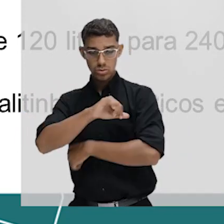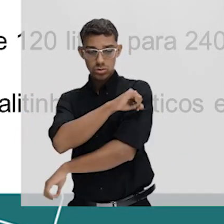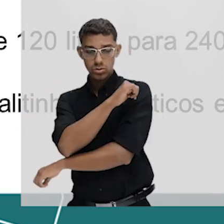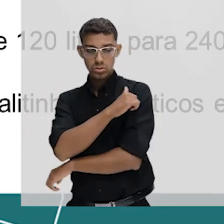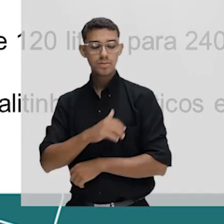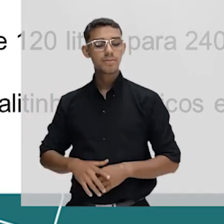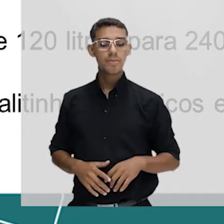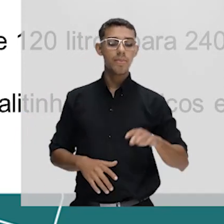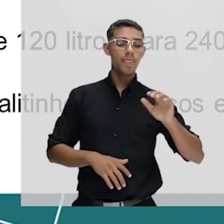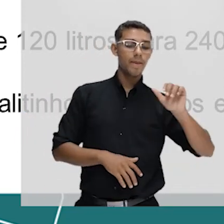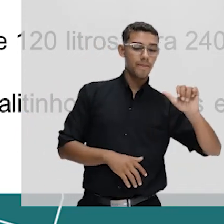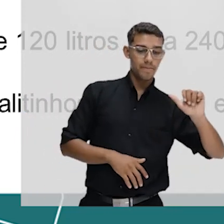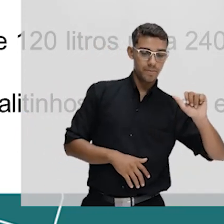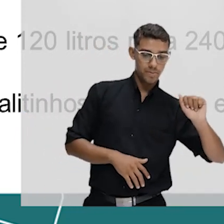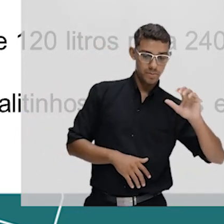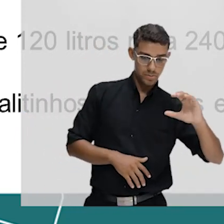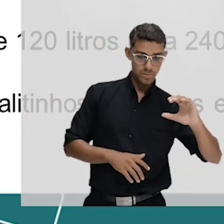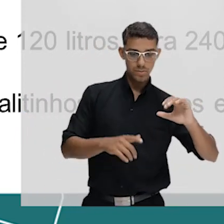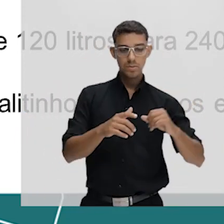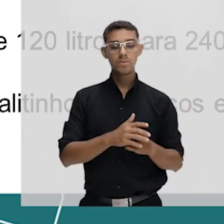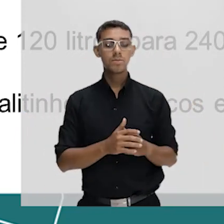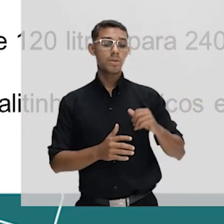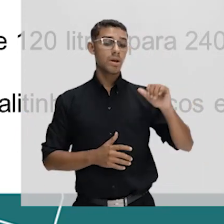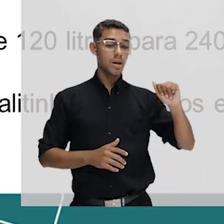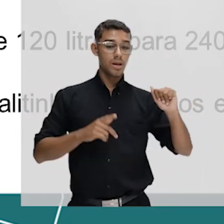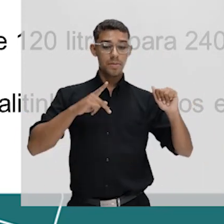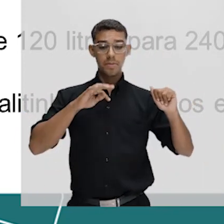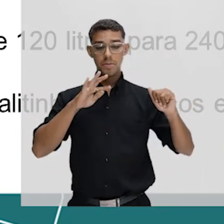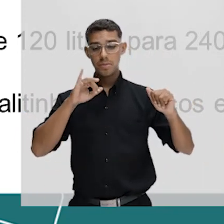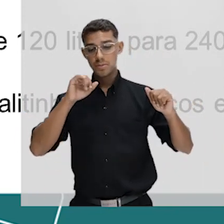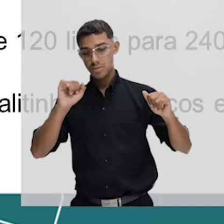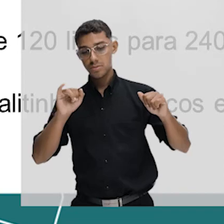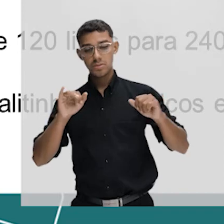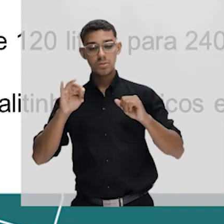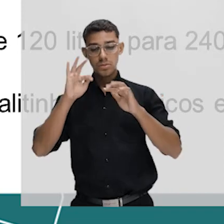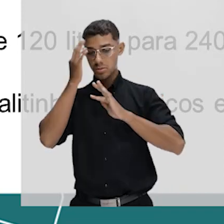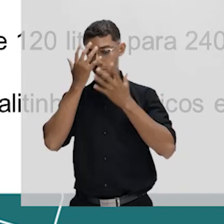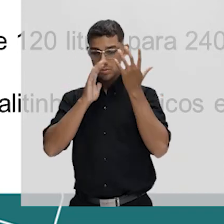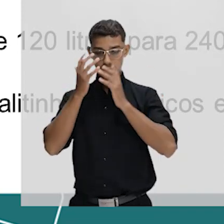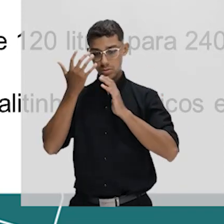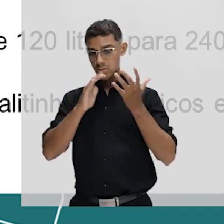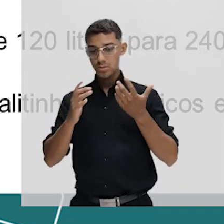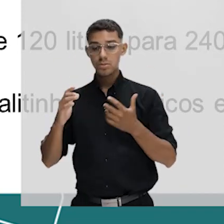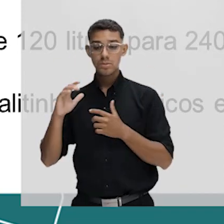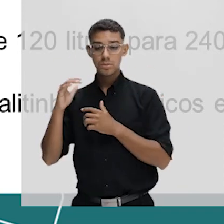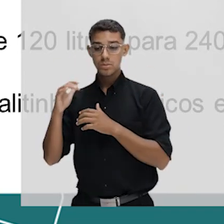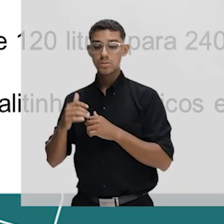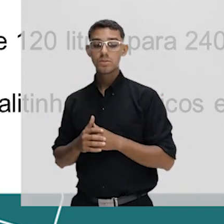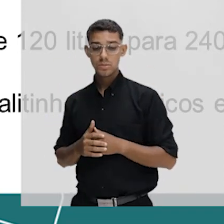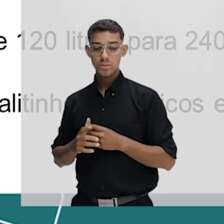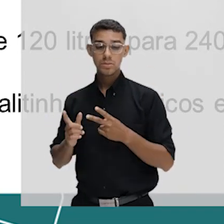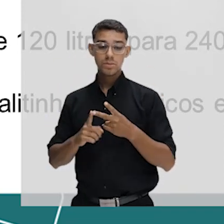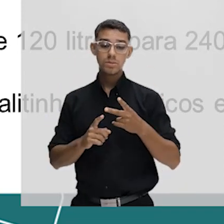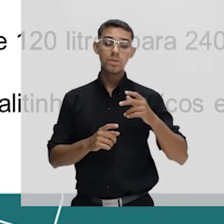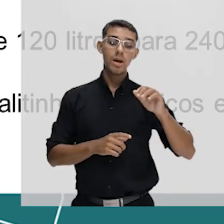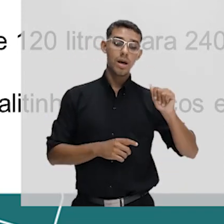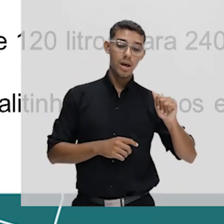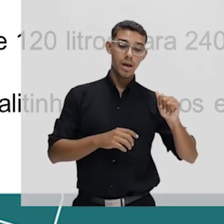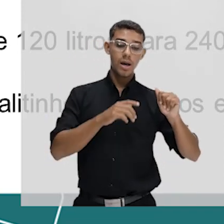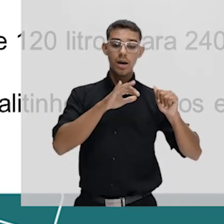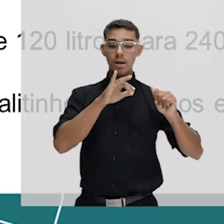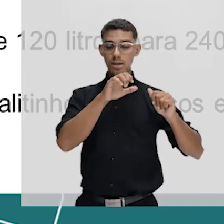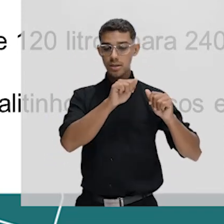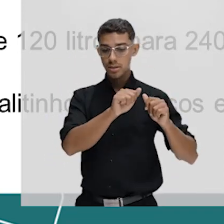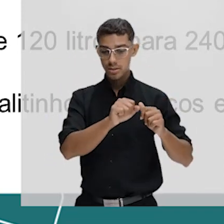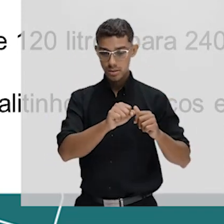as caçambas dobrarão de volume, de 120 litros para 240 litros. A areia das praias do Rio de